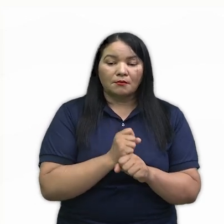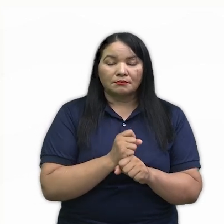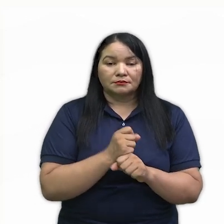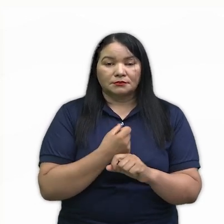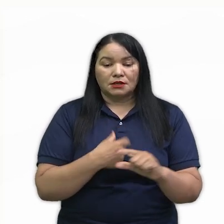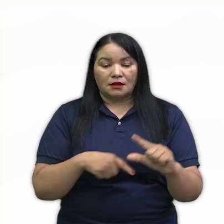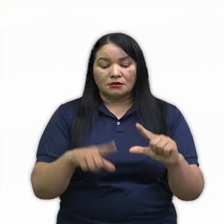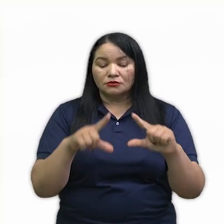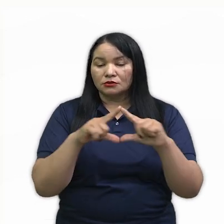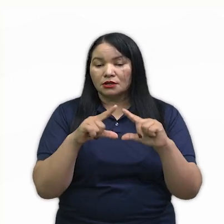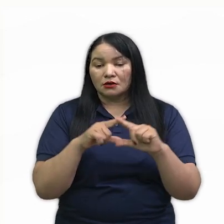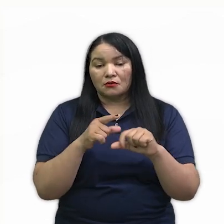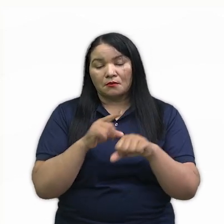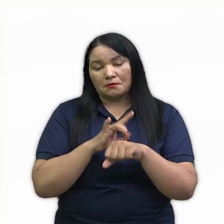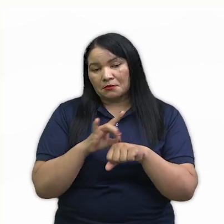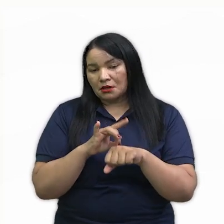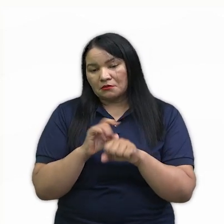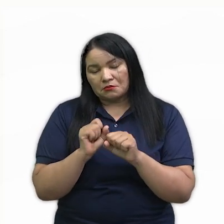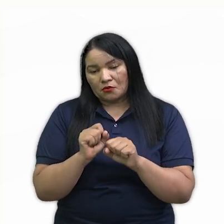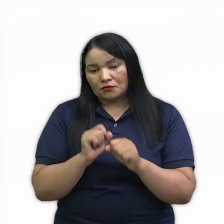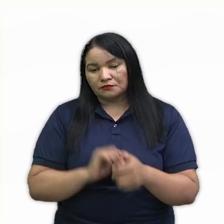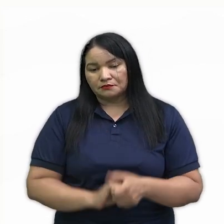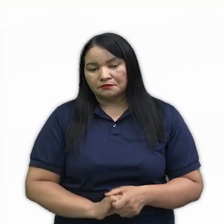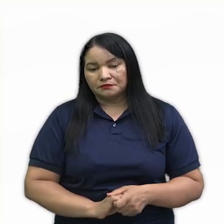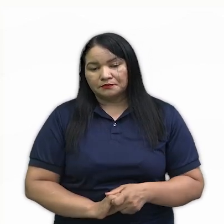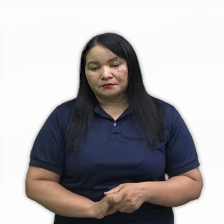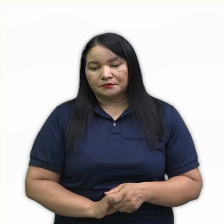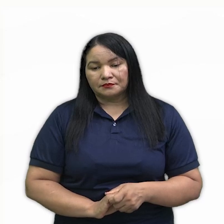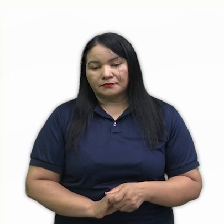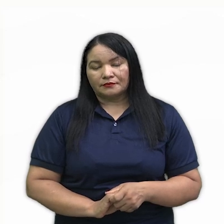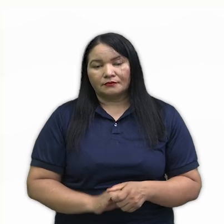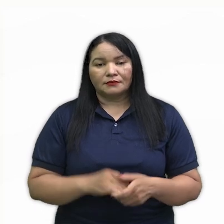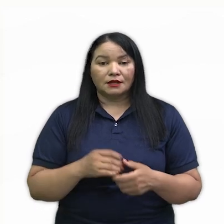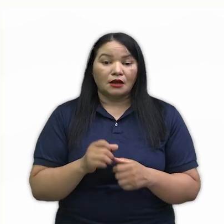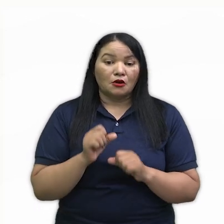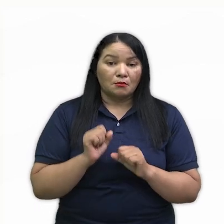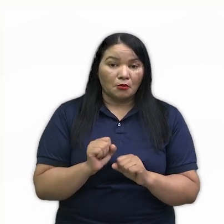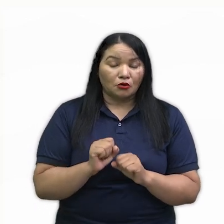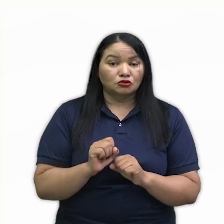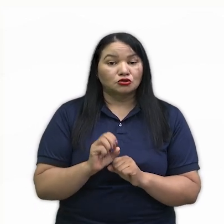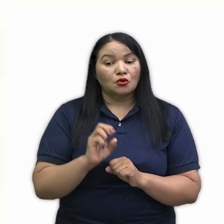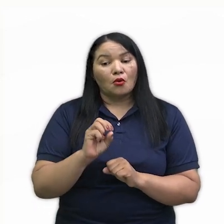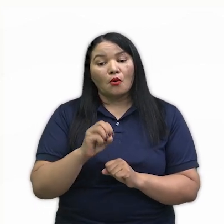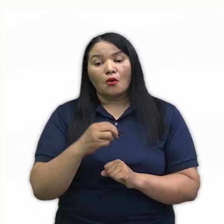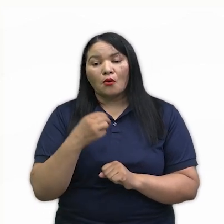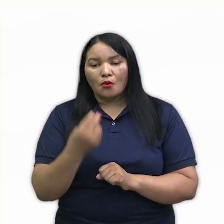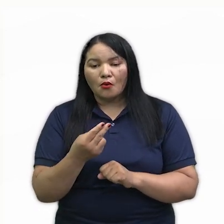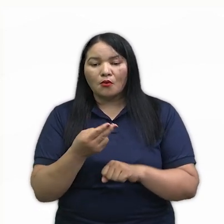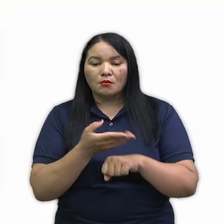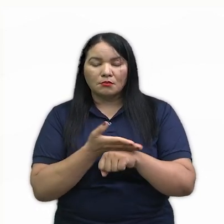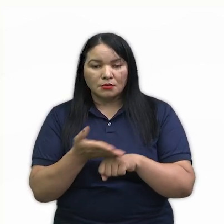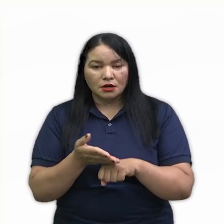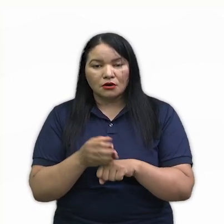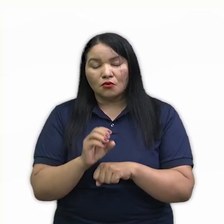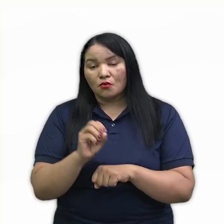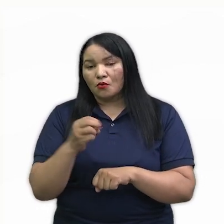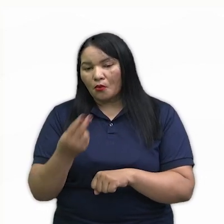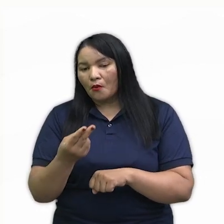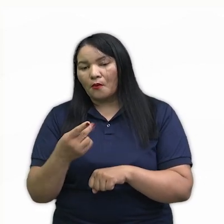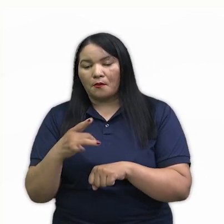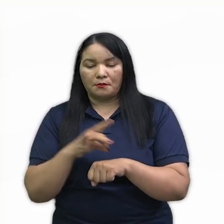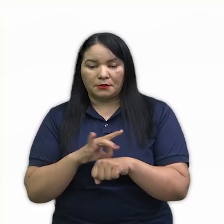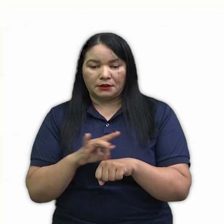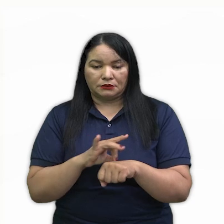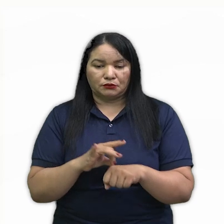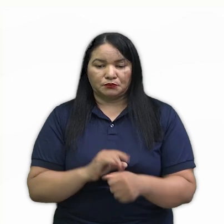tá? Porque na sequência aqui foi dado tanto triângulos brancos quanto triângulos pretos. Tá bom? Então, nesse